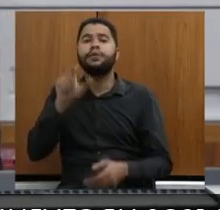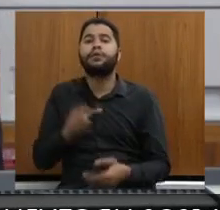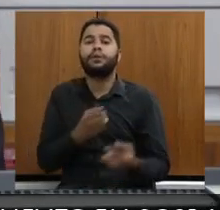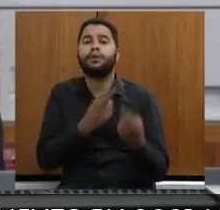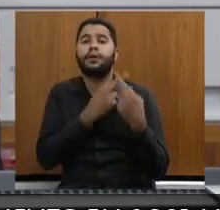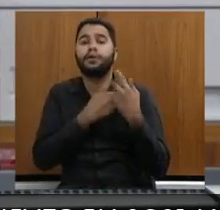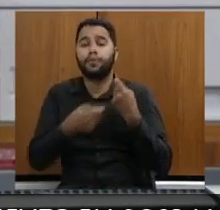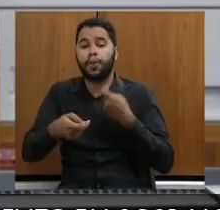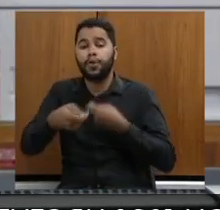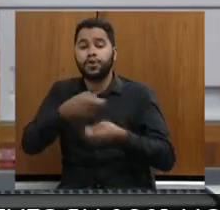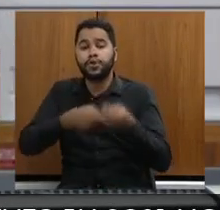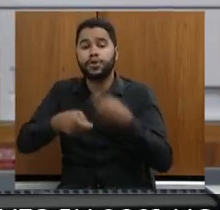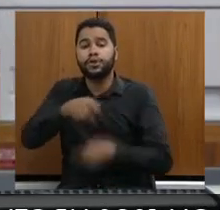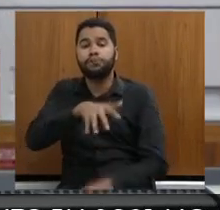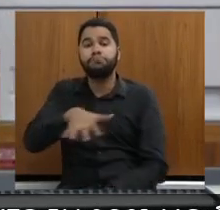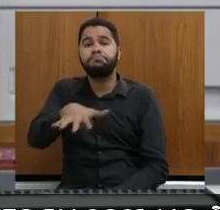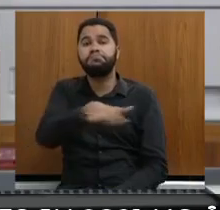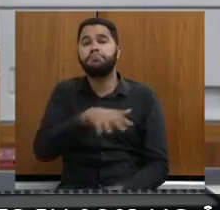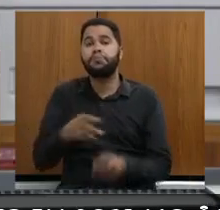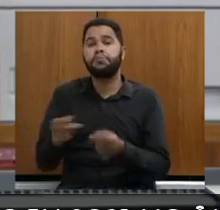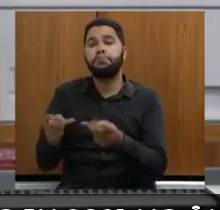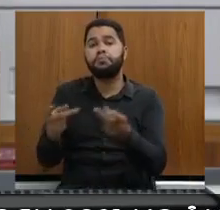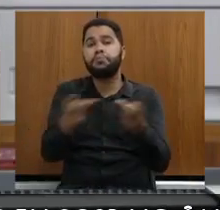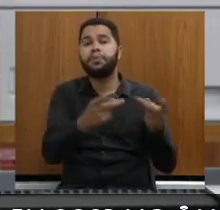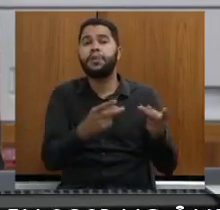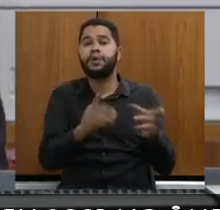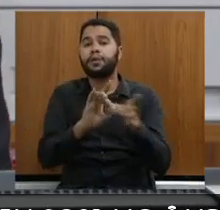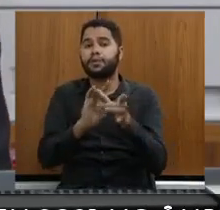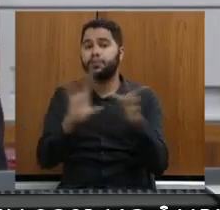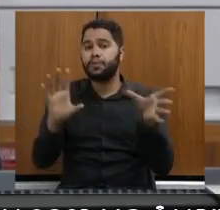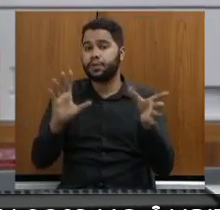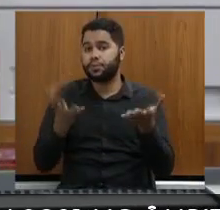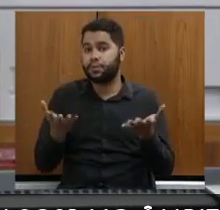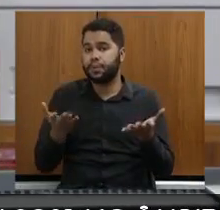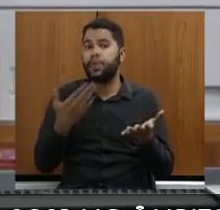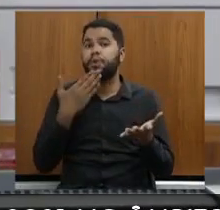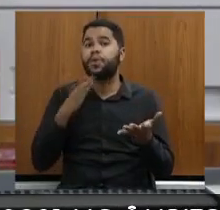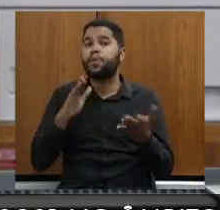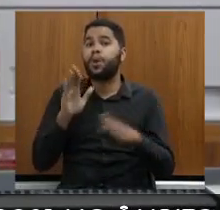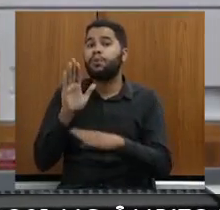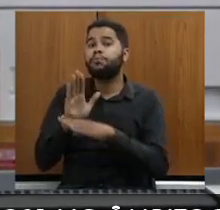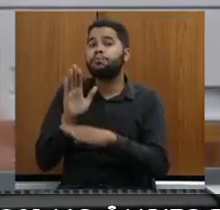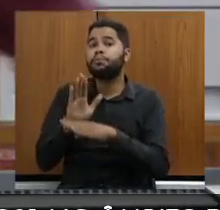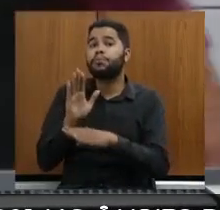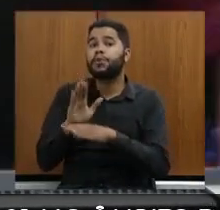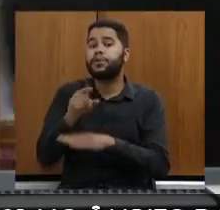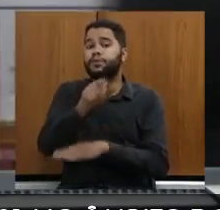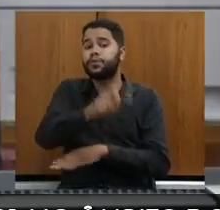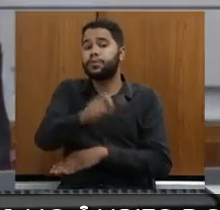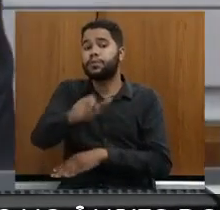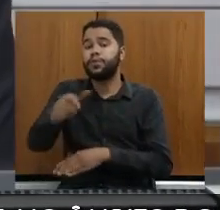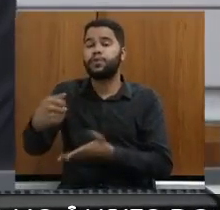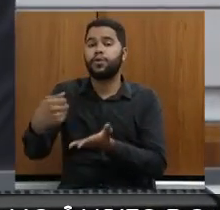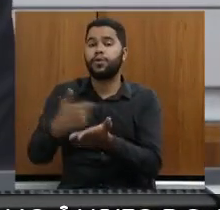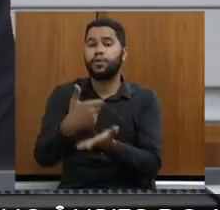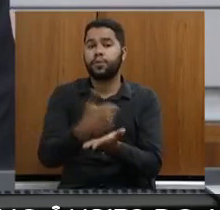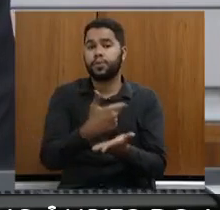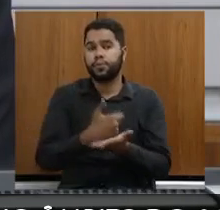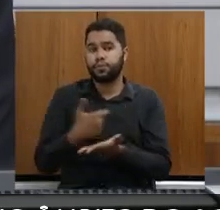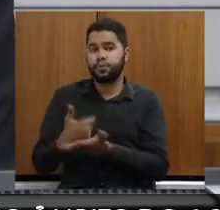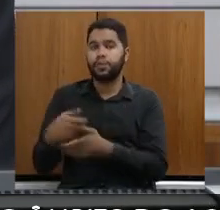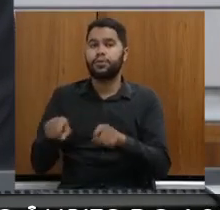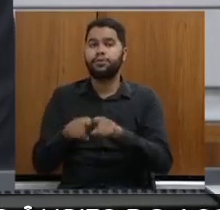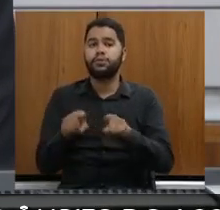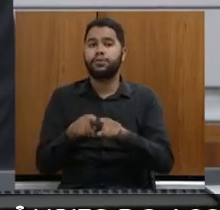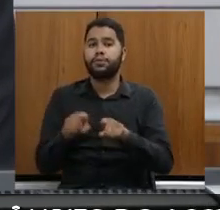responsável pela gestão desse mercado livre do Produtor e quais são os benefícios para o consumidor e para o estado de Minas Gerais